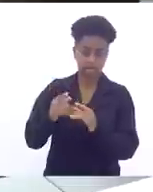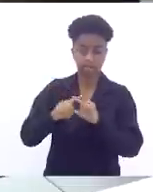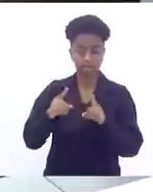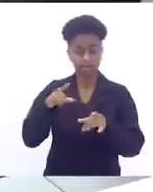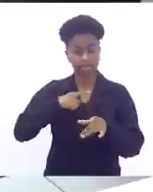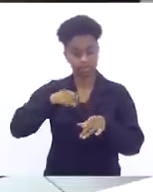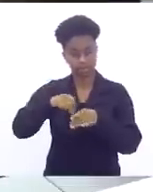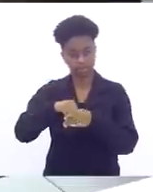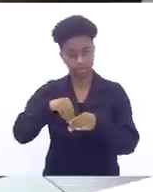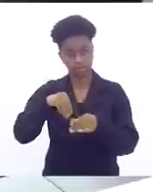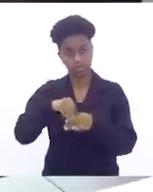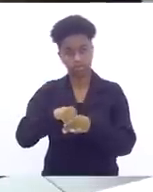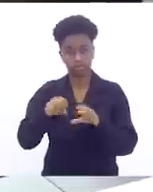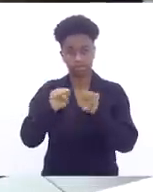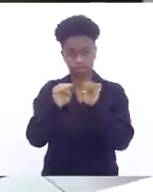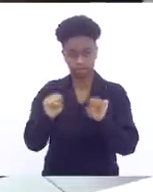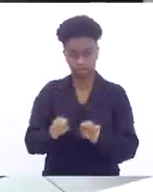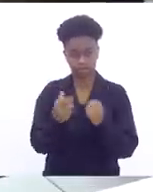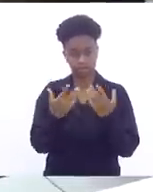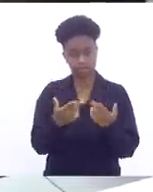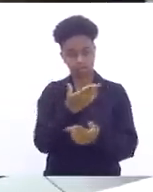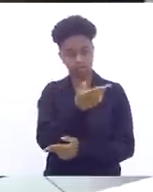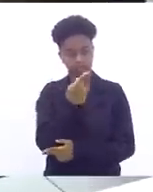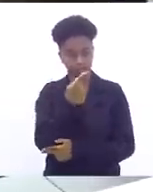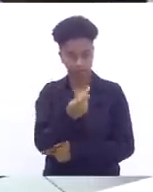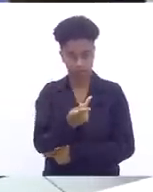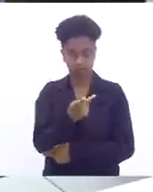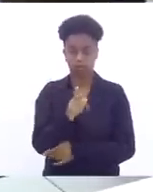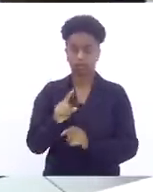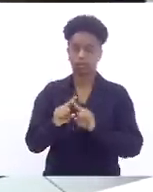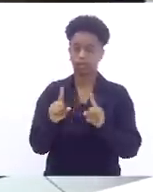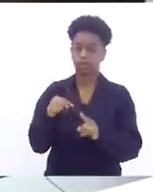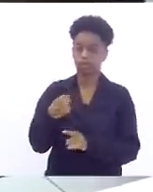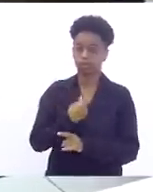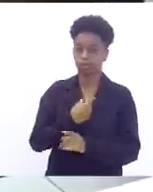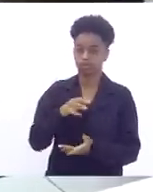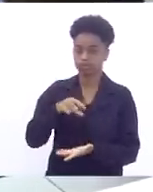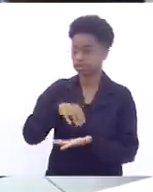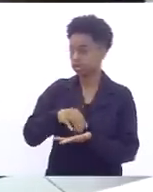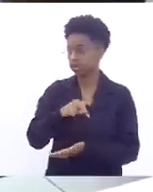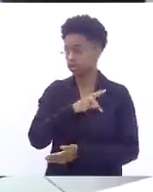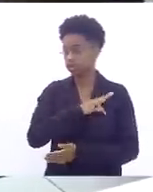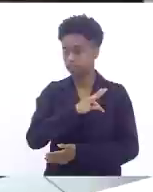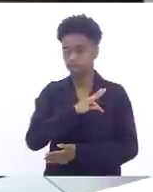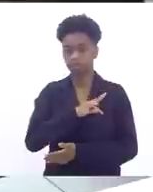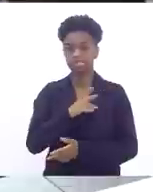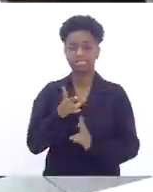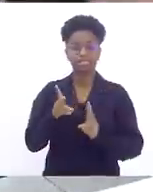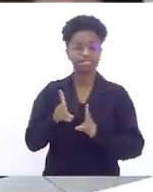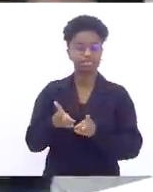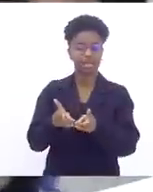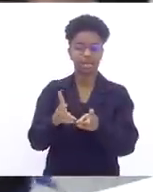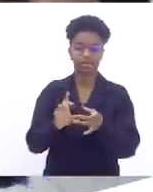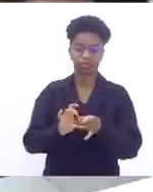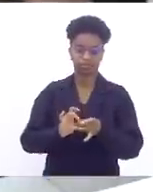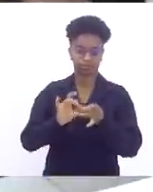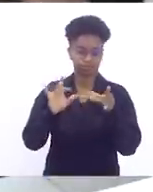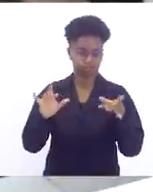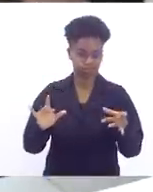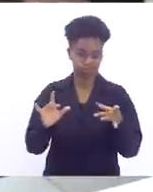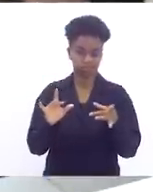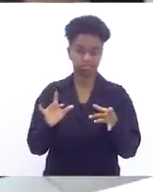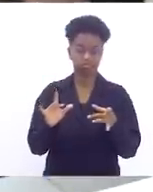no sistema como Dr Alexandre mencionou nós como órgão técnico sempre estamos disponíveis